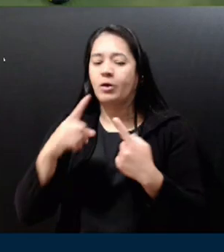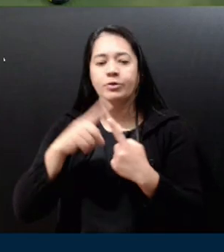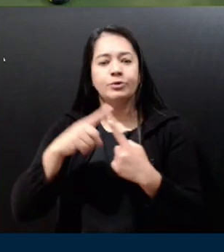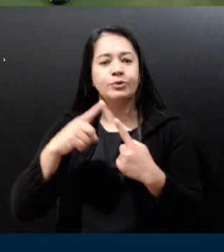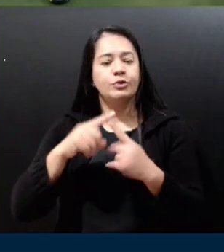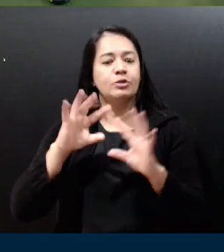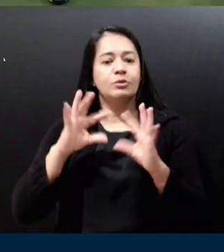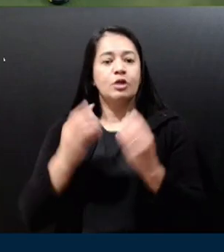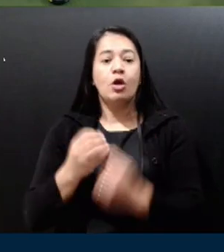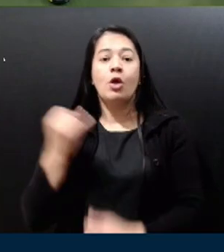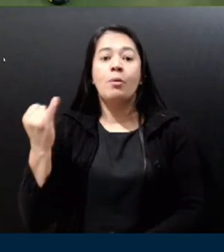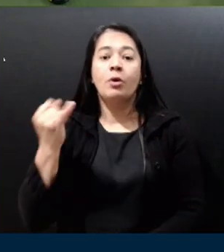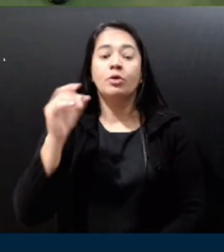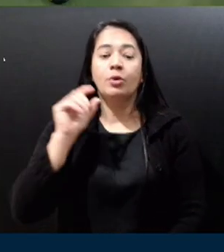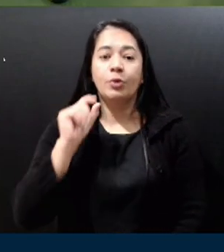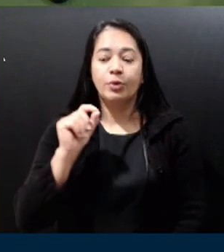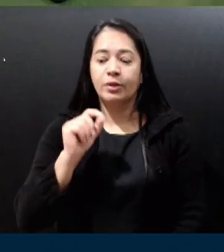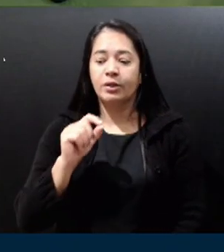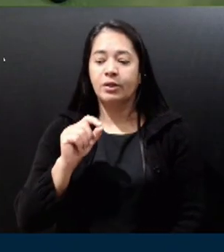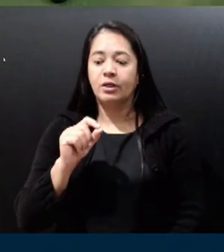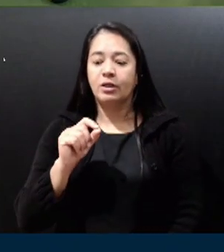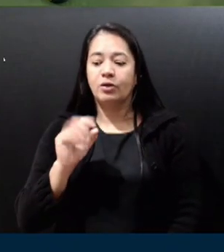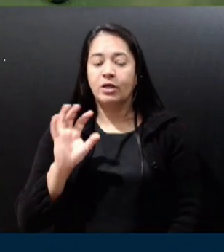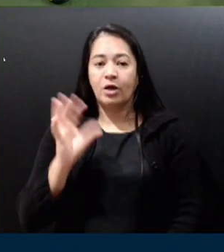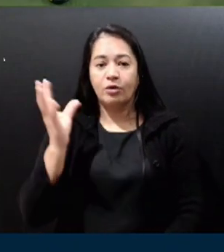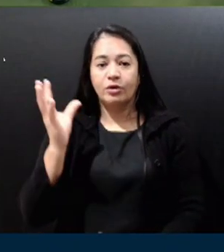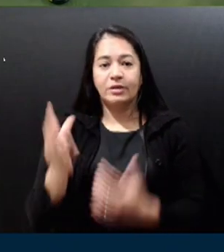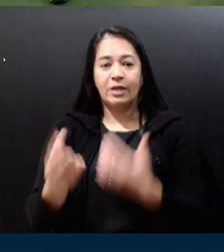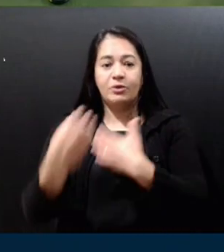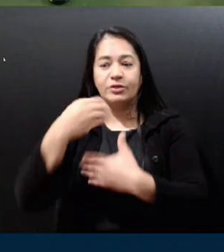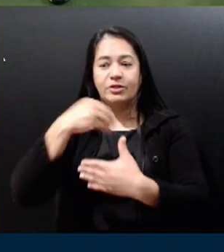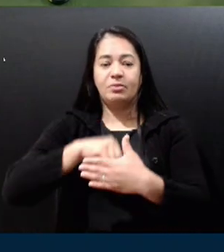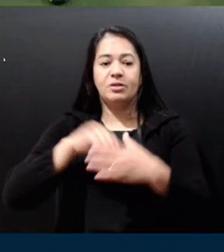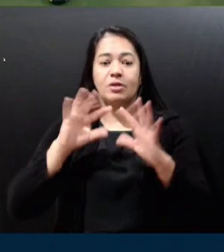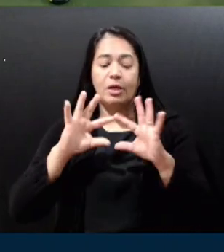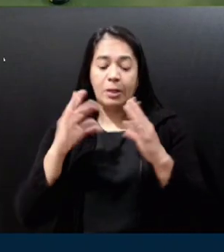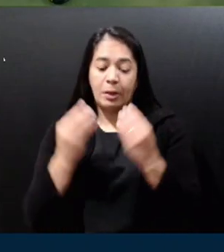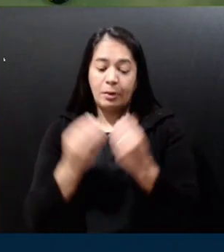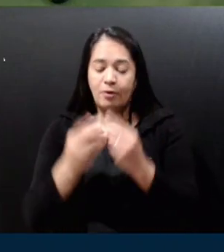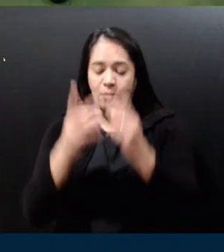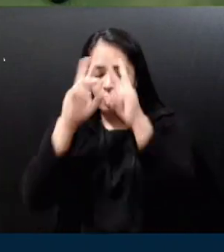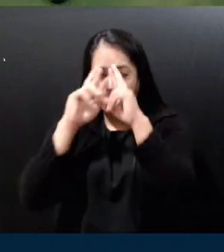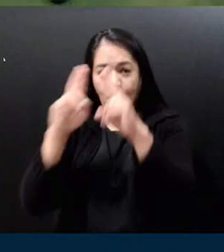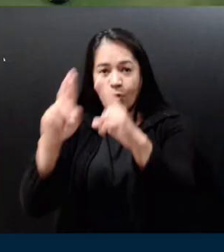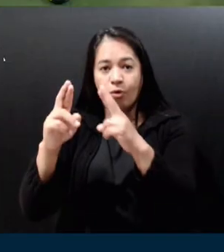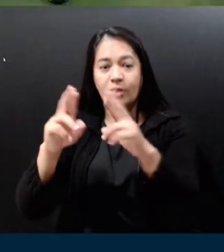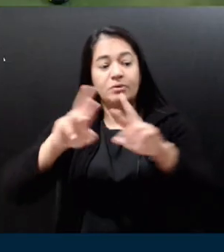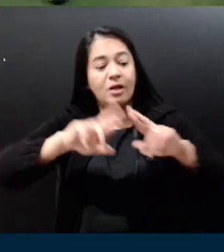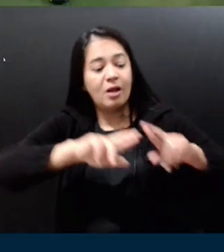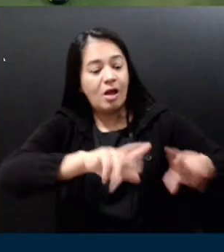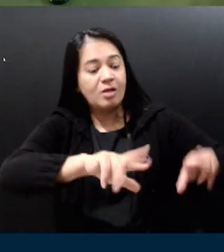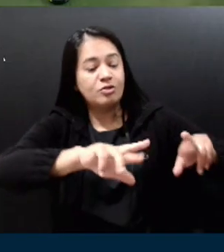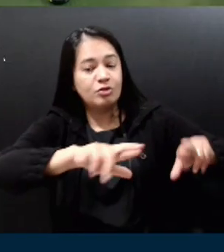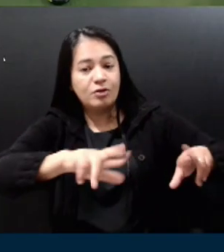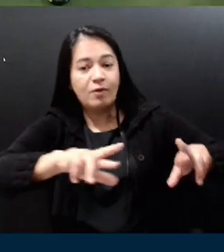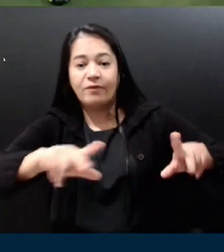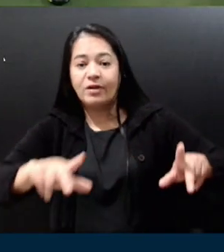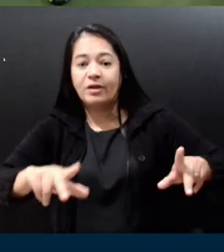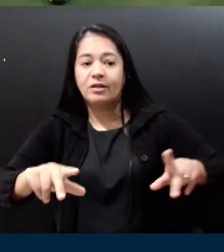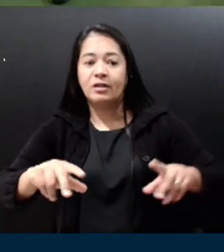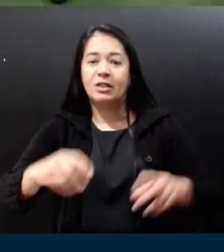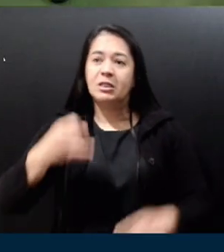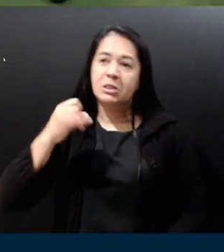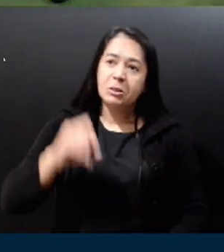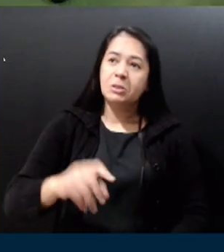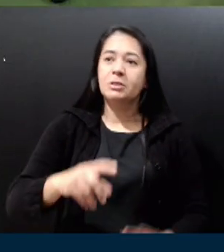isso que acontece dentro da família e esse respeito às diferenças, né? Se são 2 pais, se são 2